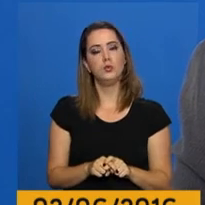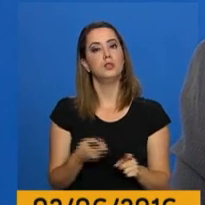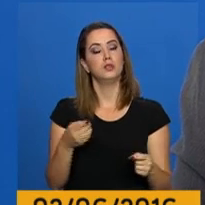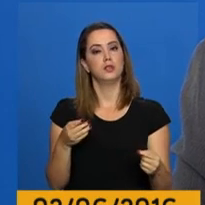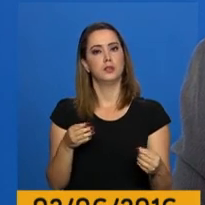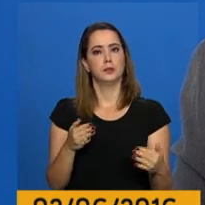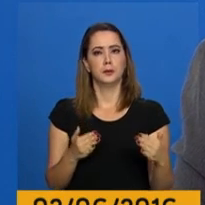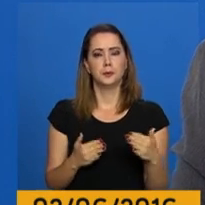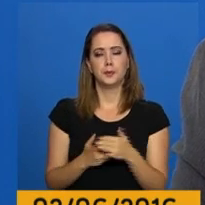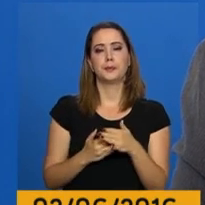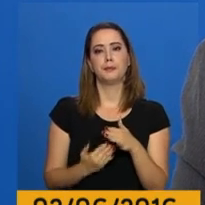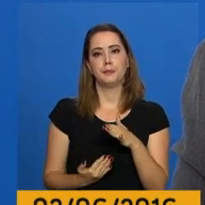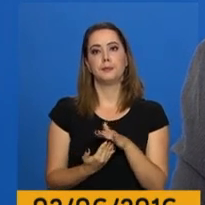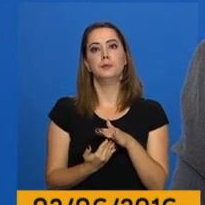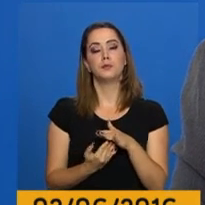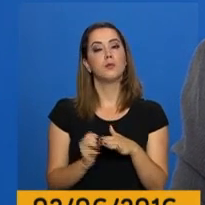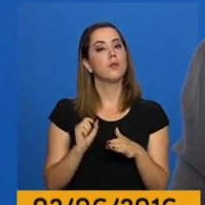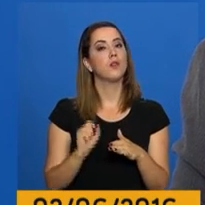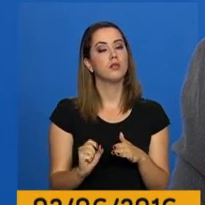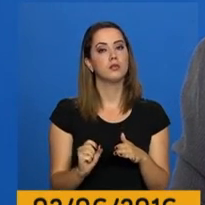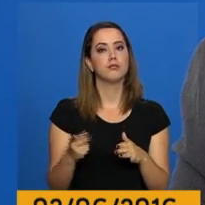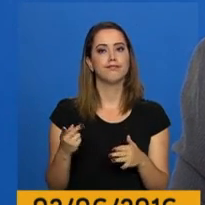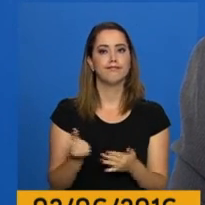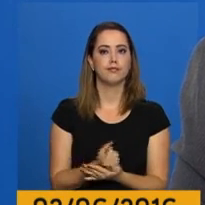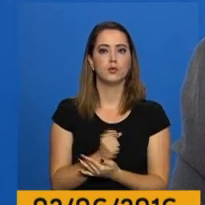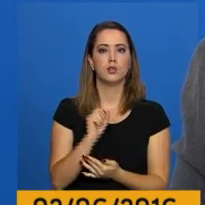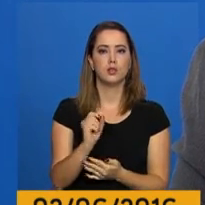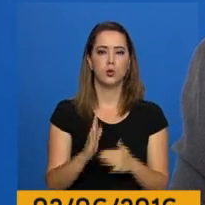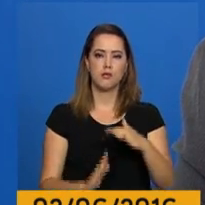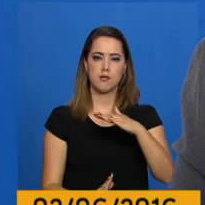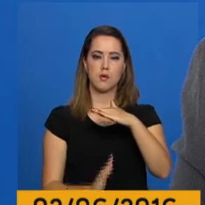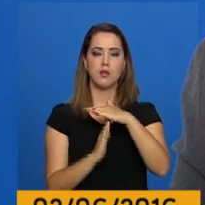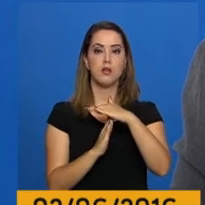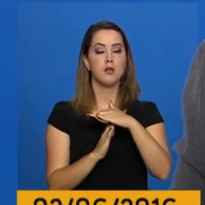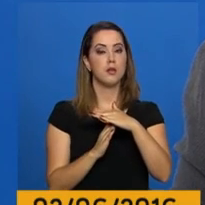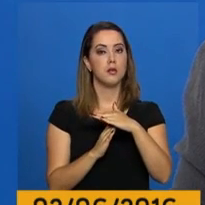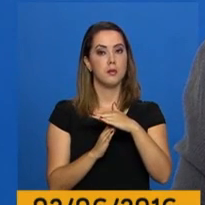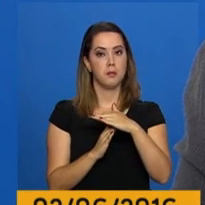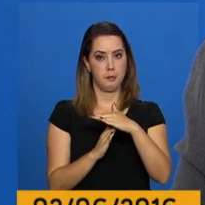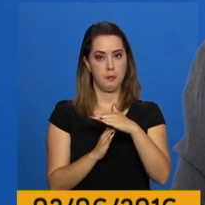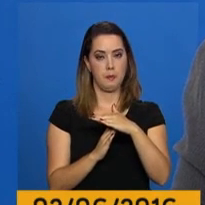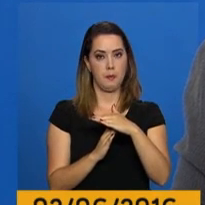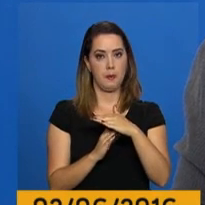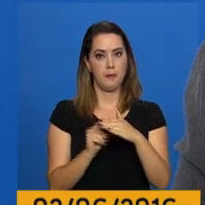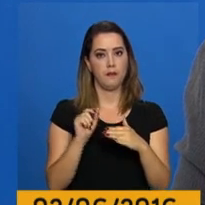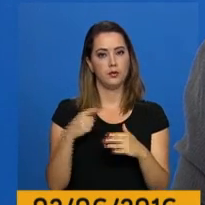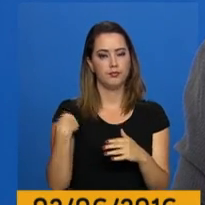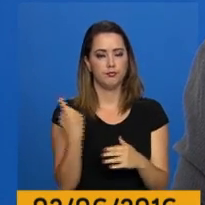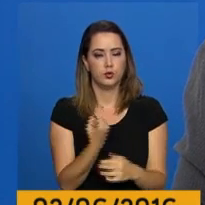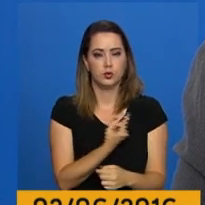objeto de contenção, de tal modo que o limite seja atendido, né, e de que